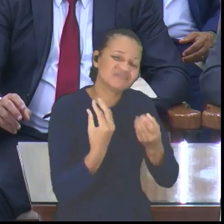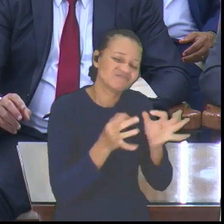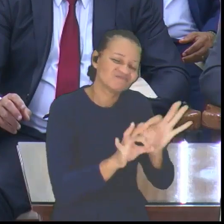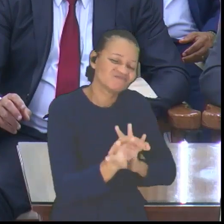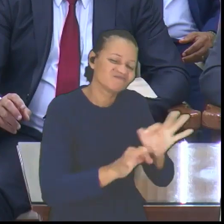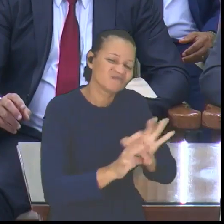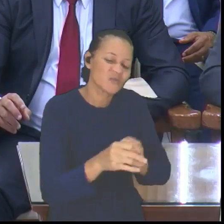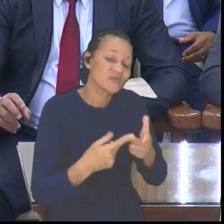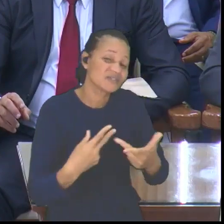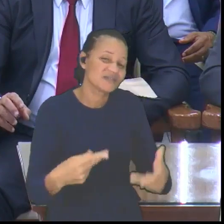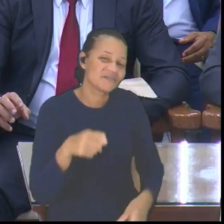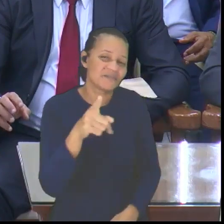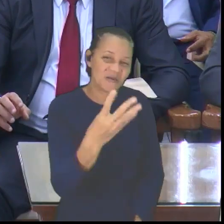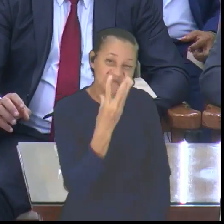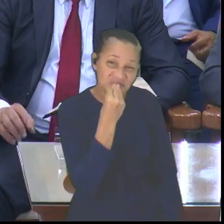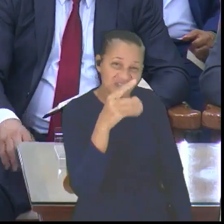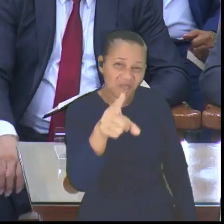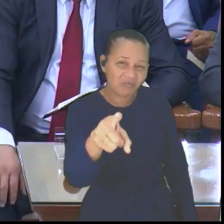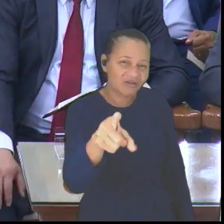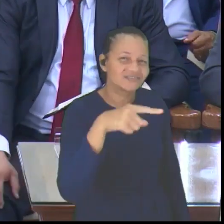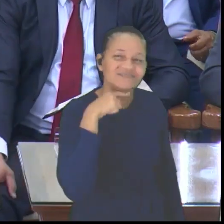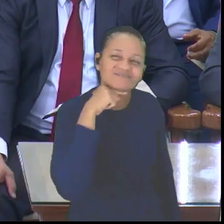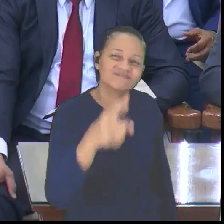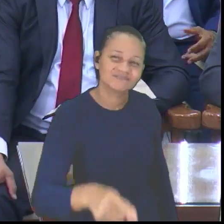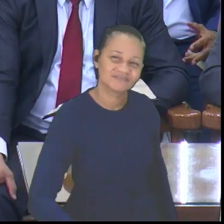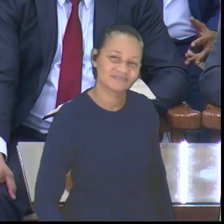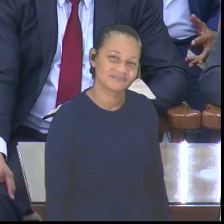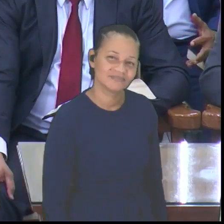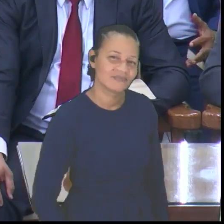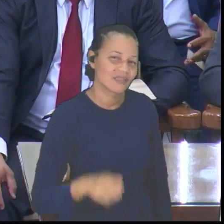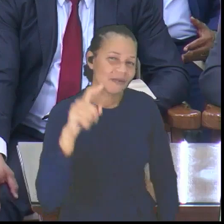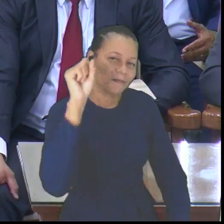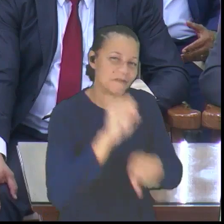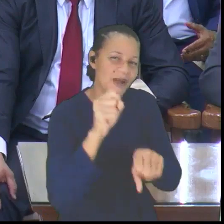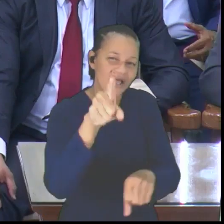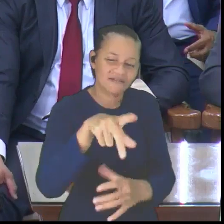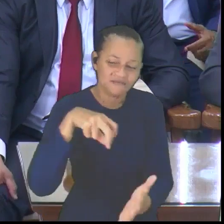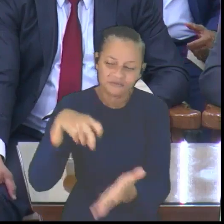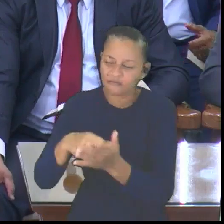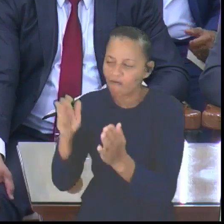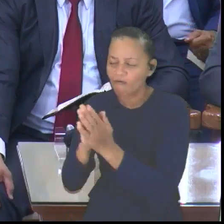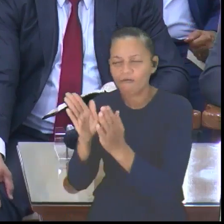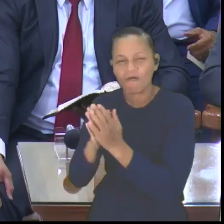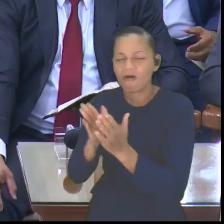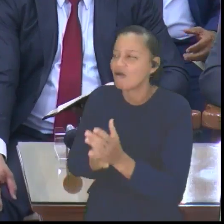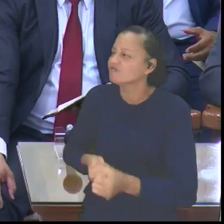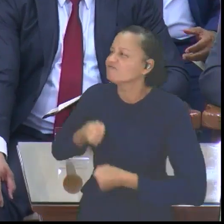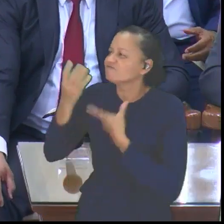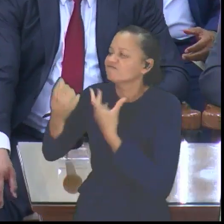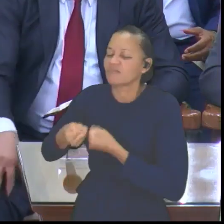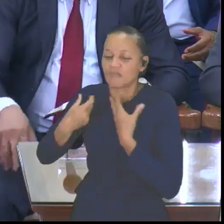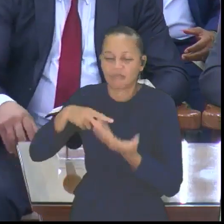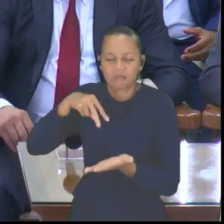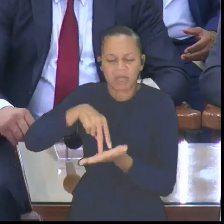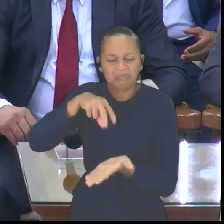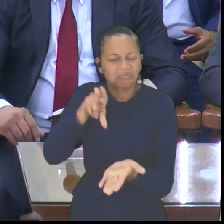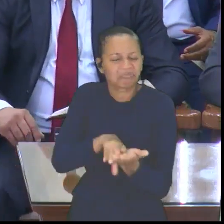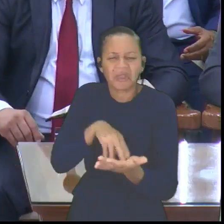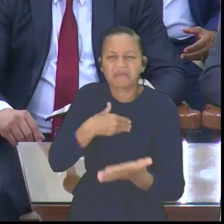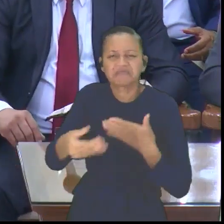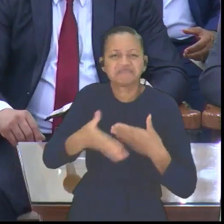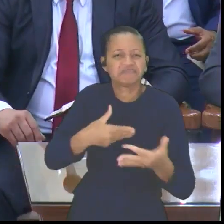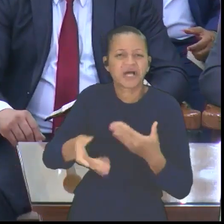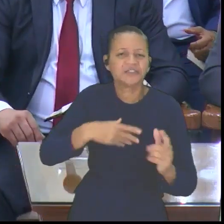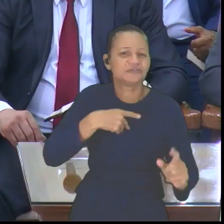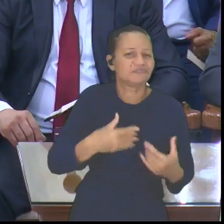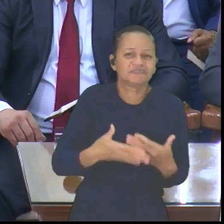fechar a tua boca. Ele não pode lhe impedir de dobrar os joelhos, de orar, até em pé, deitado, seja lá como for.